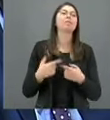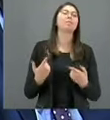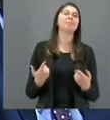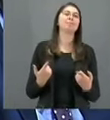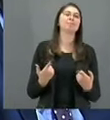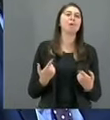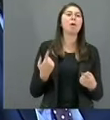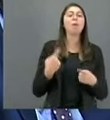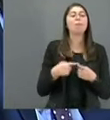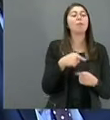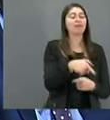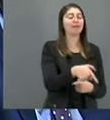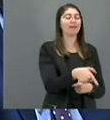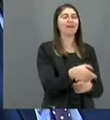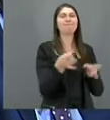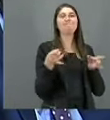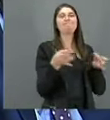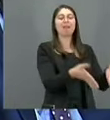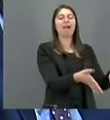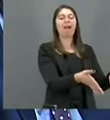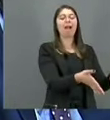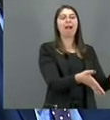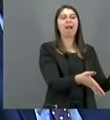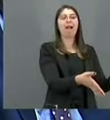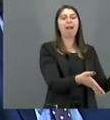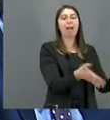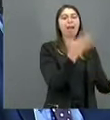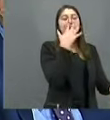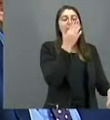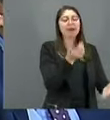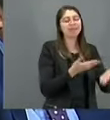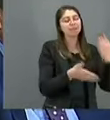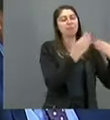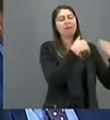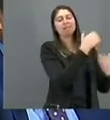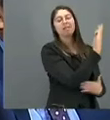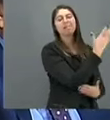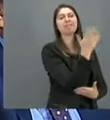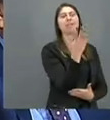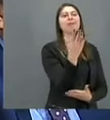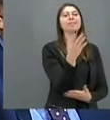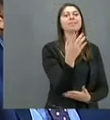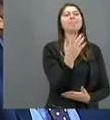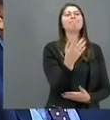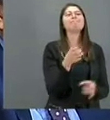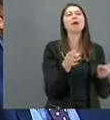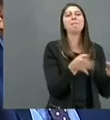nos esqueceram lá, no passado, no meio da floresta?